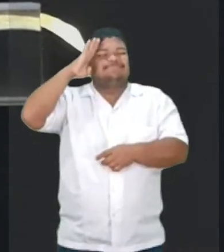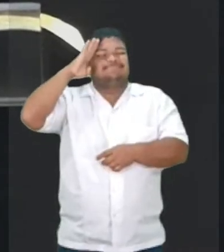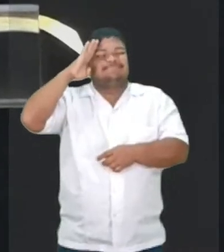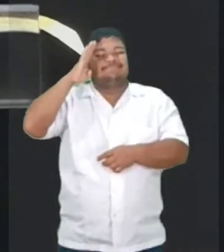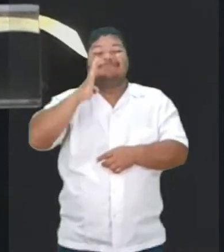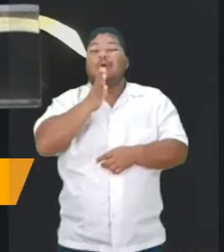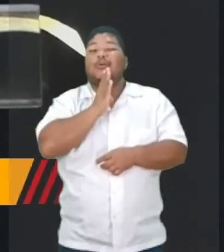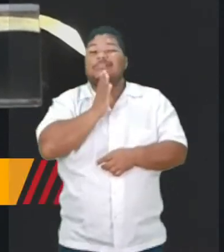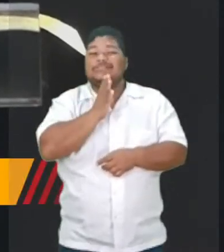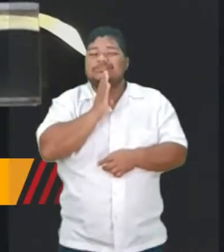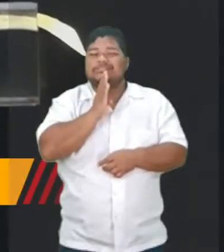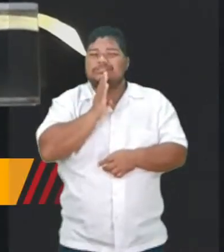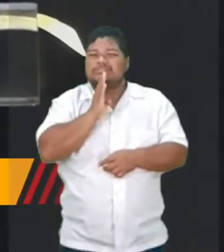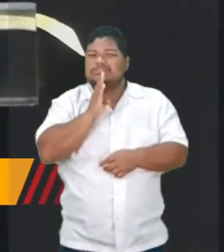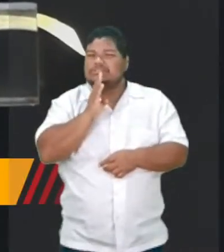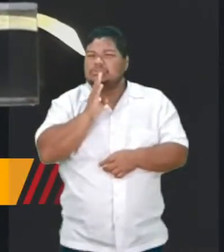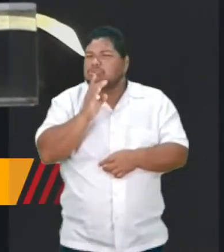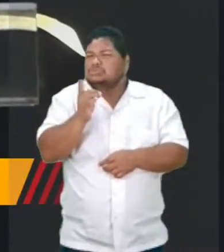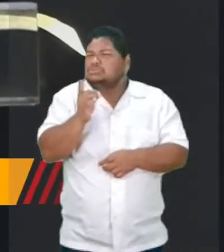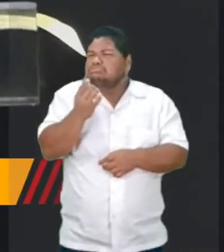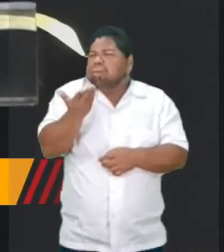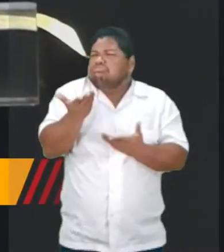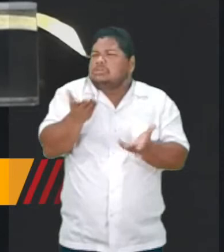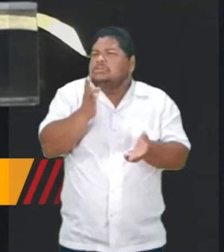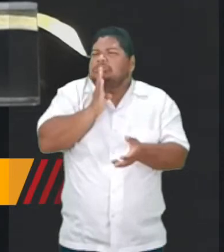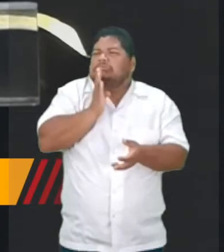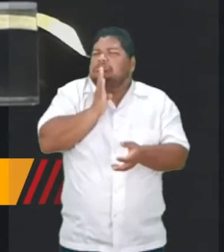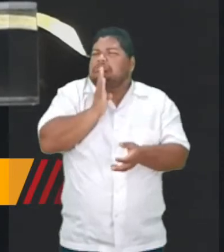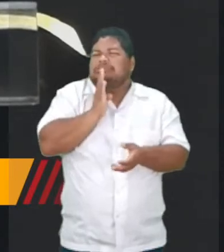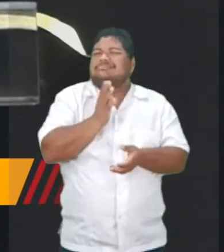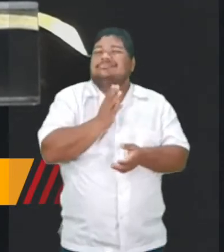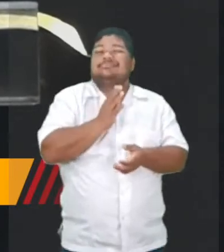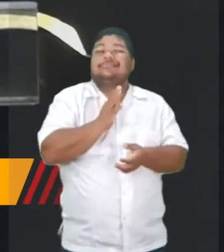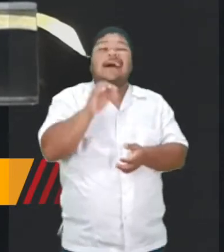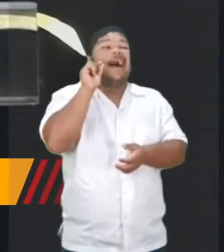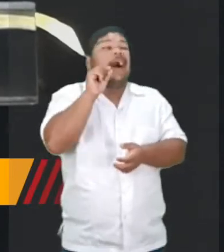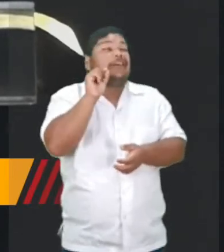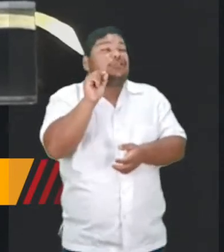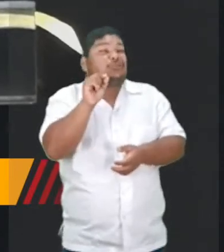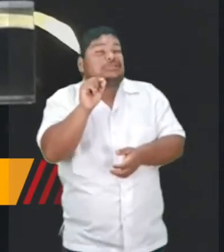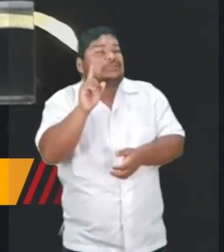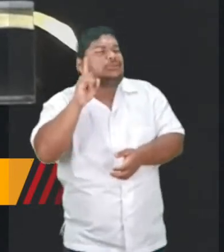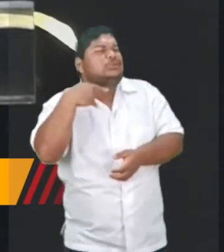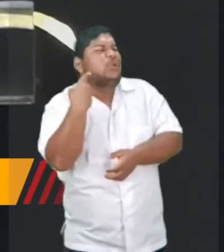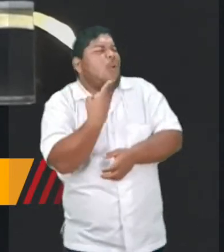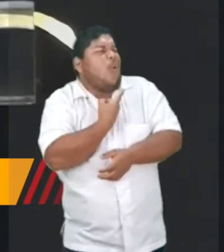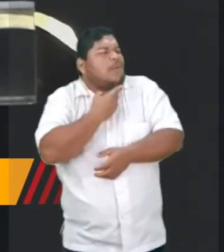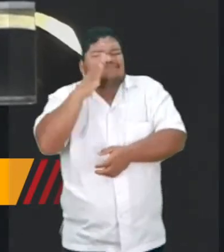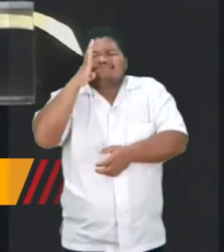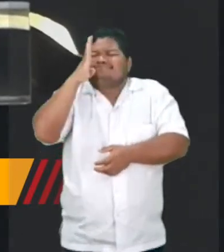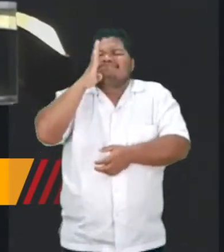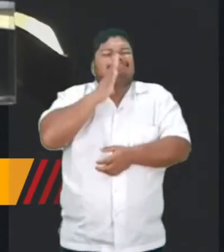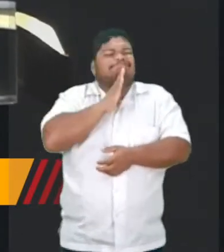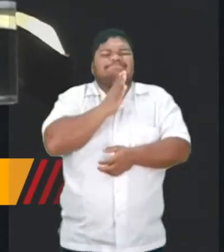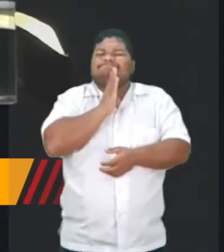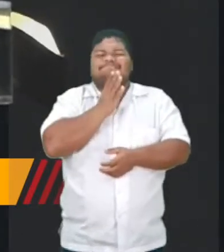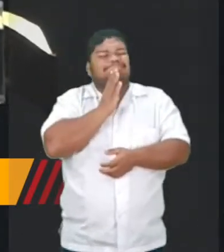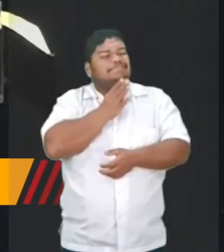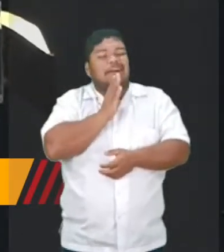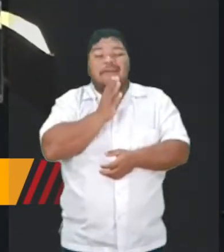desconhecido. Aquilo que nós não entendemos. Aquilo que nós não